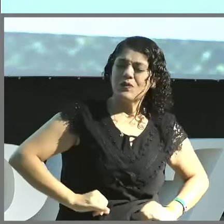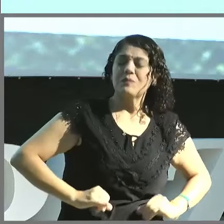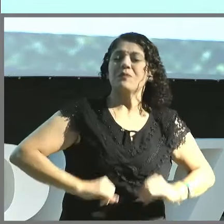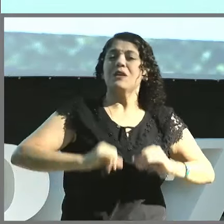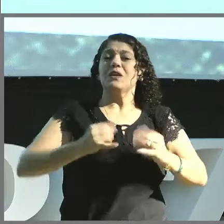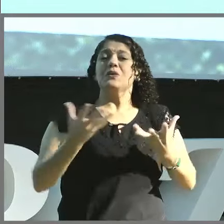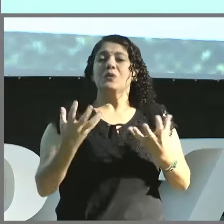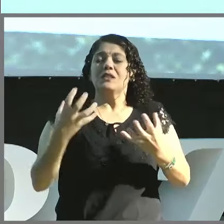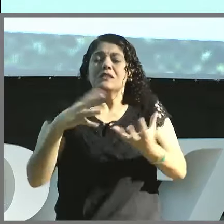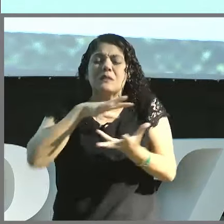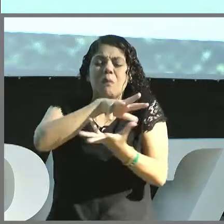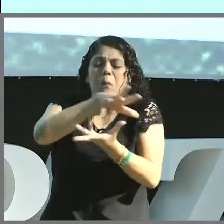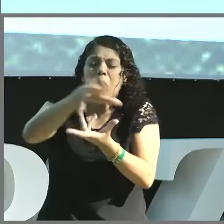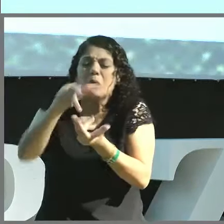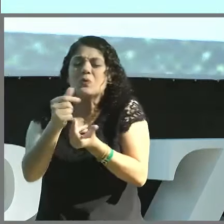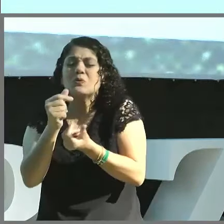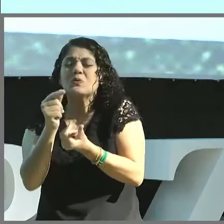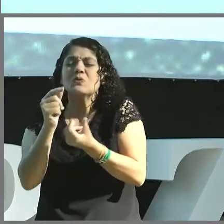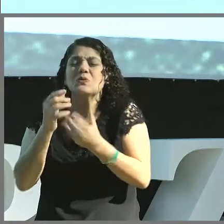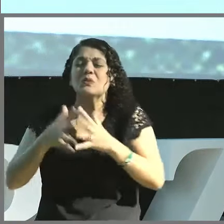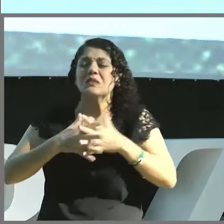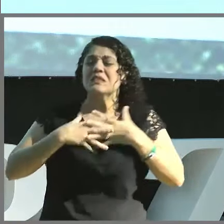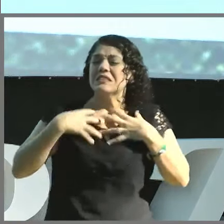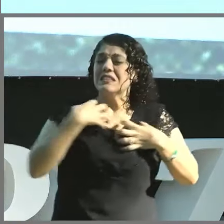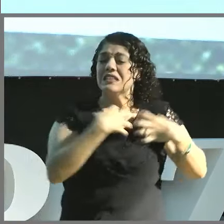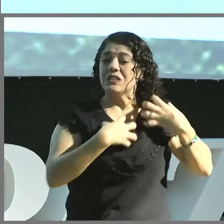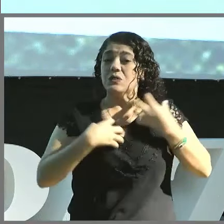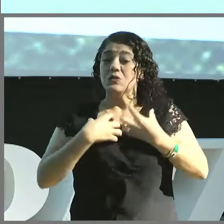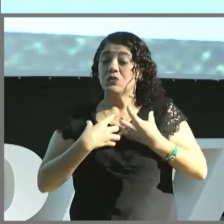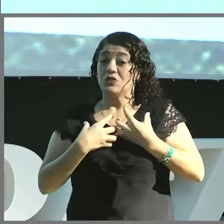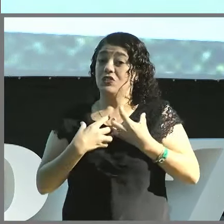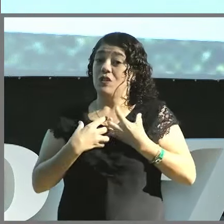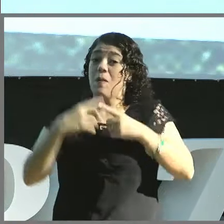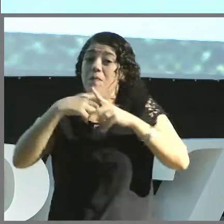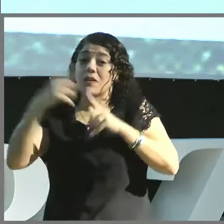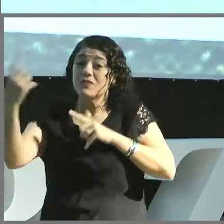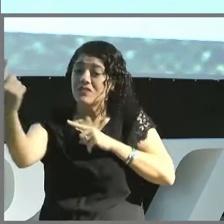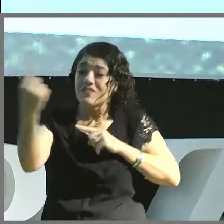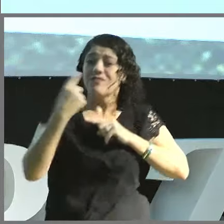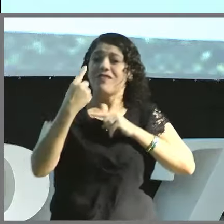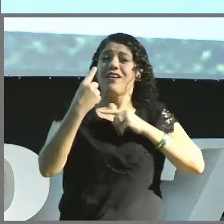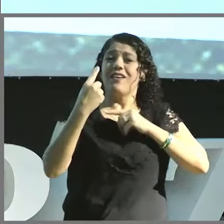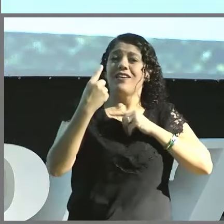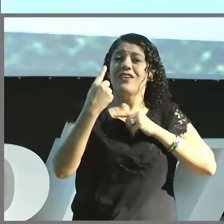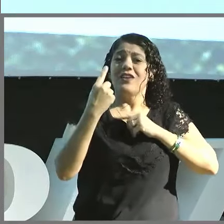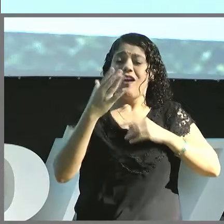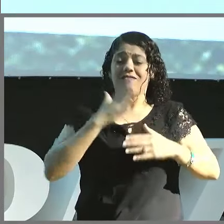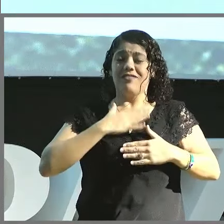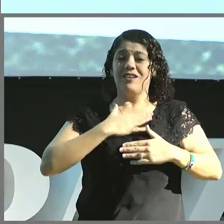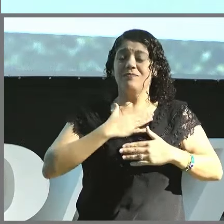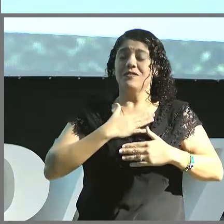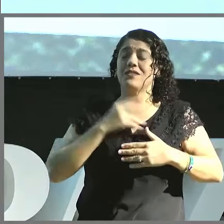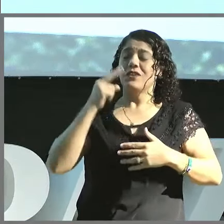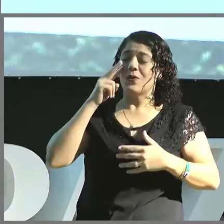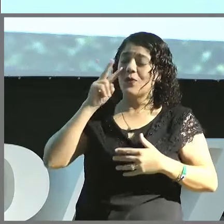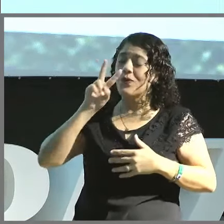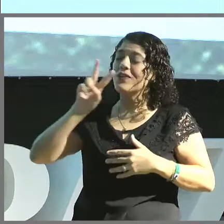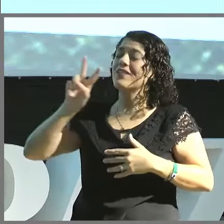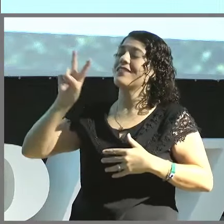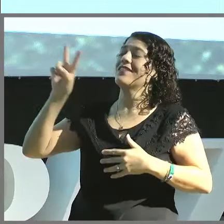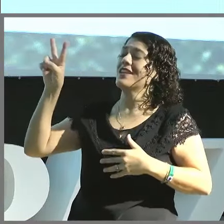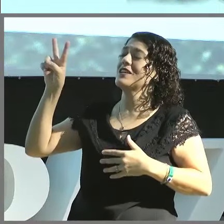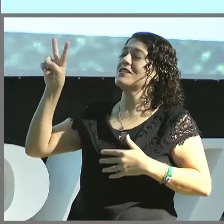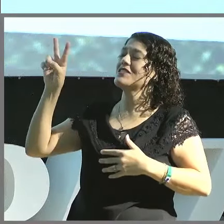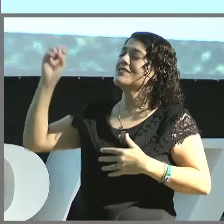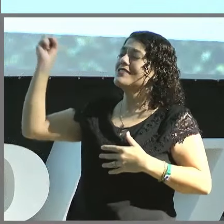sombrio. A carruagem parou à minha porta. Descerrei os olhos para ver-te, mas